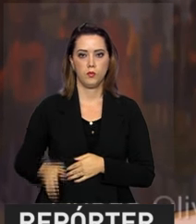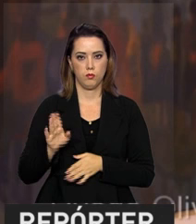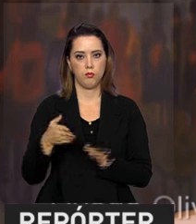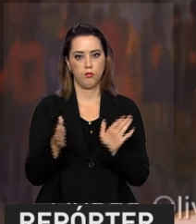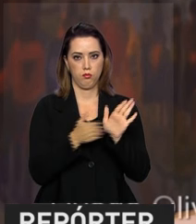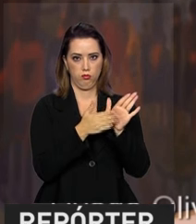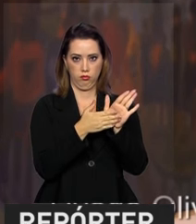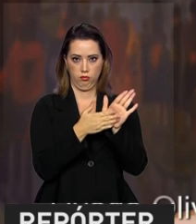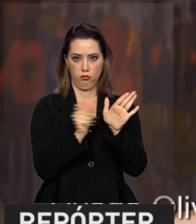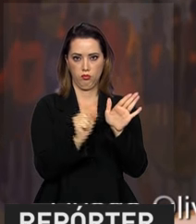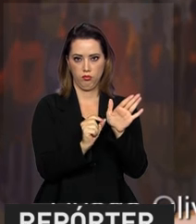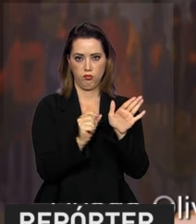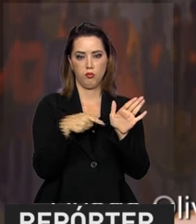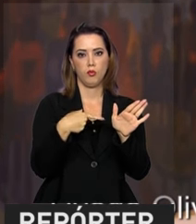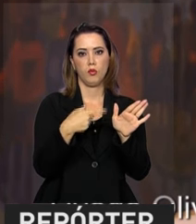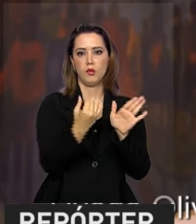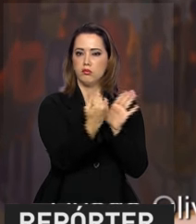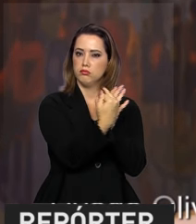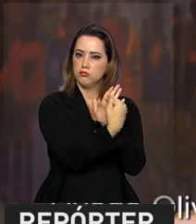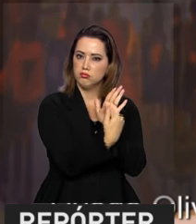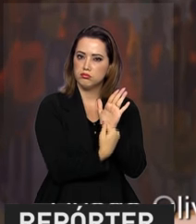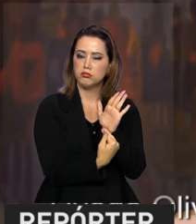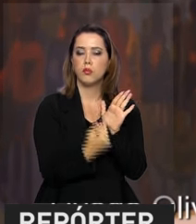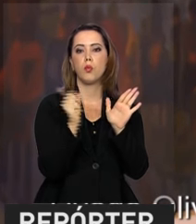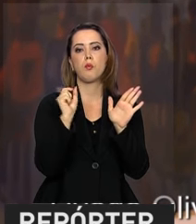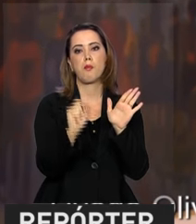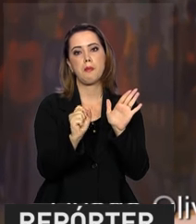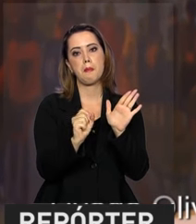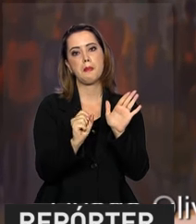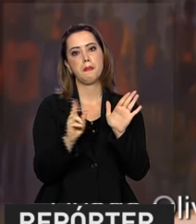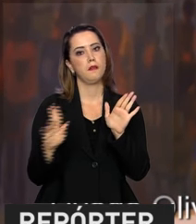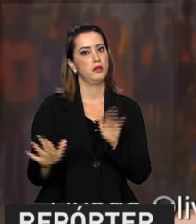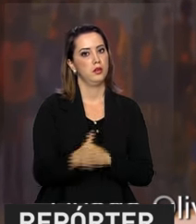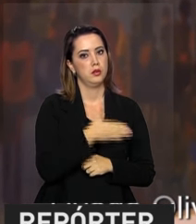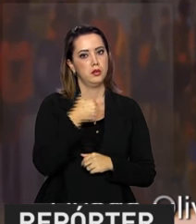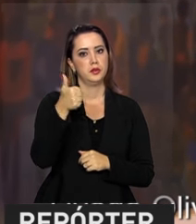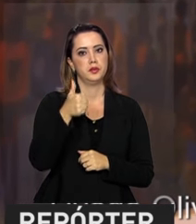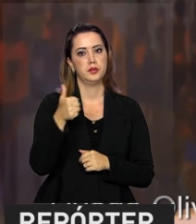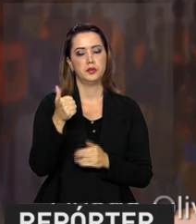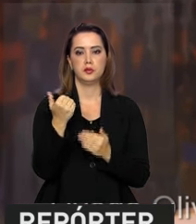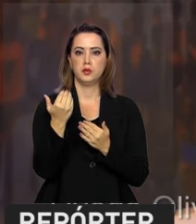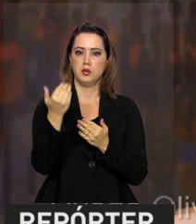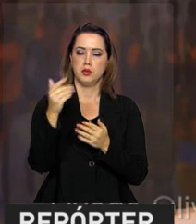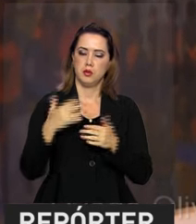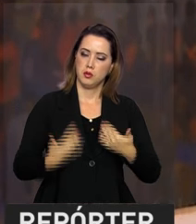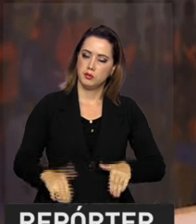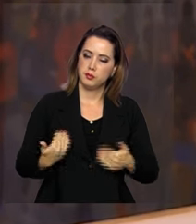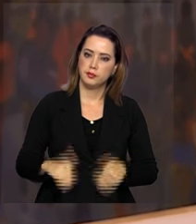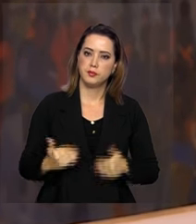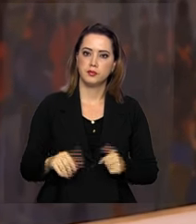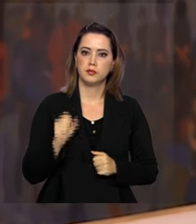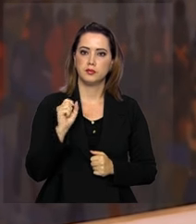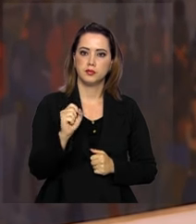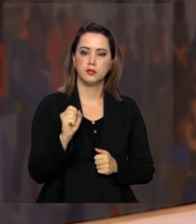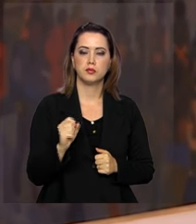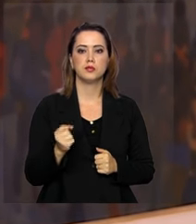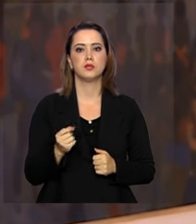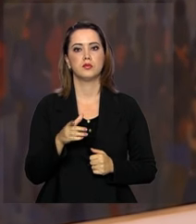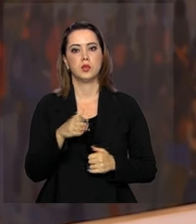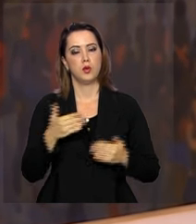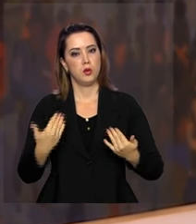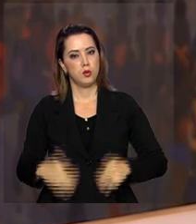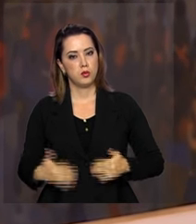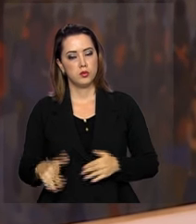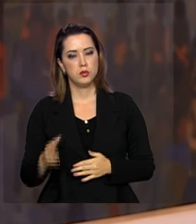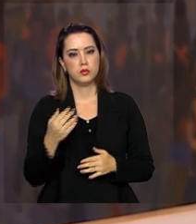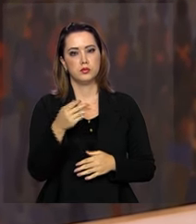que vai disciplinar o gasto público, trazendo mais qualidade para o gasto. O gasto público tem se